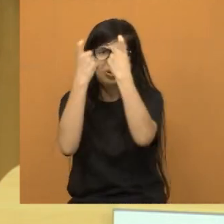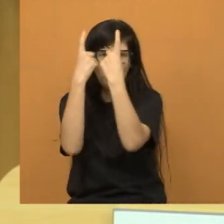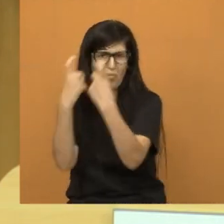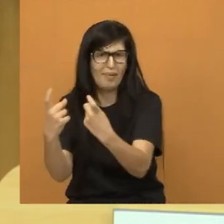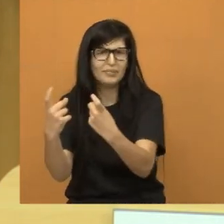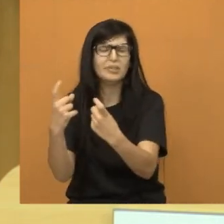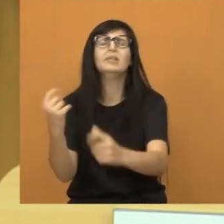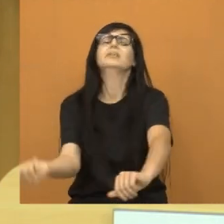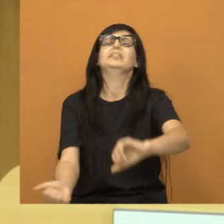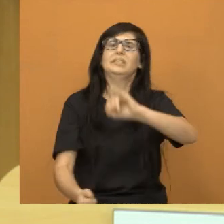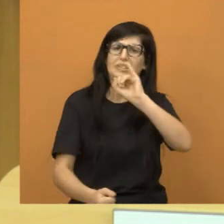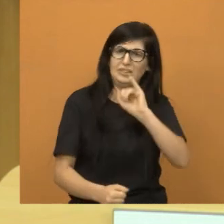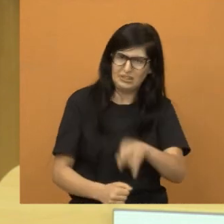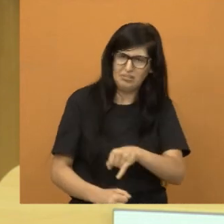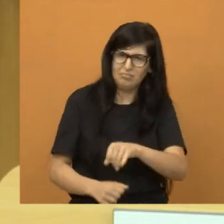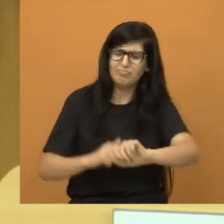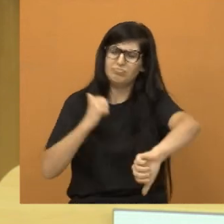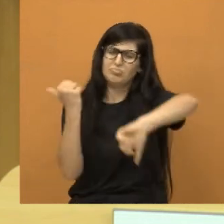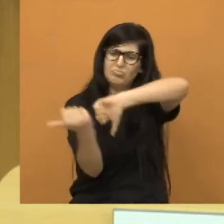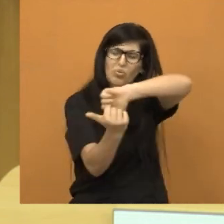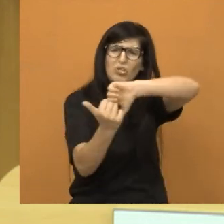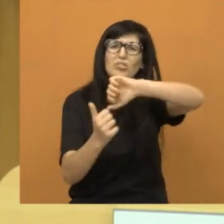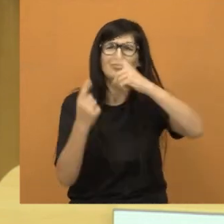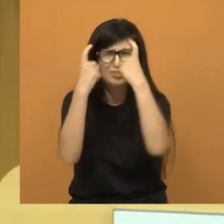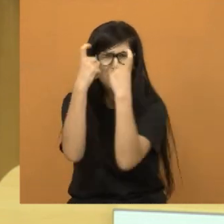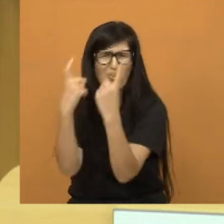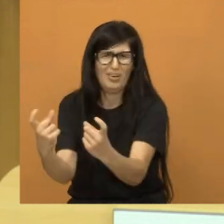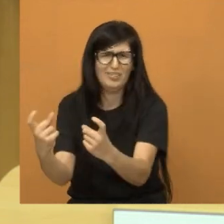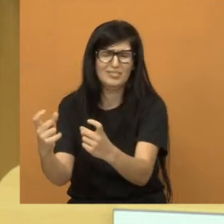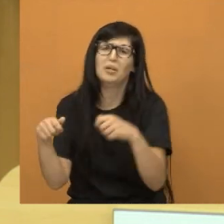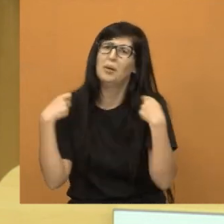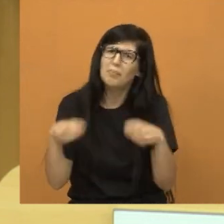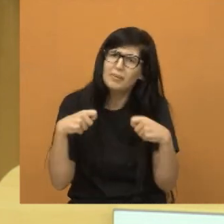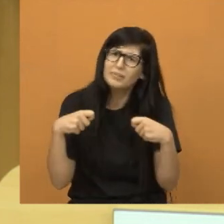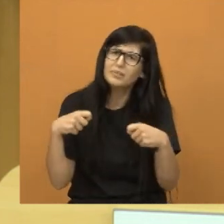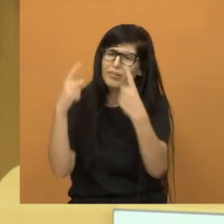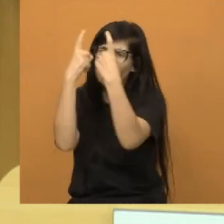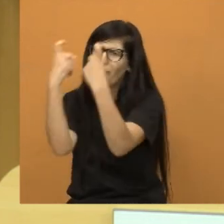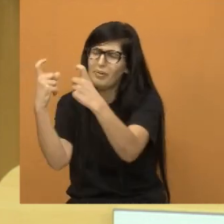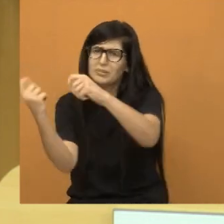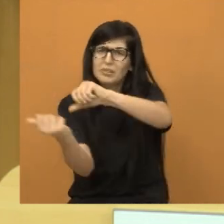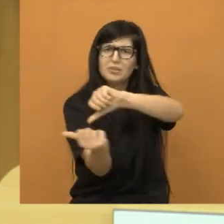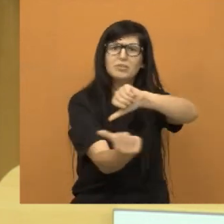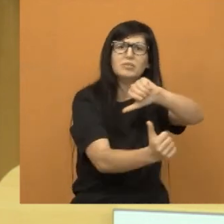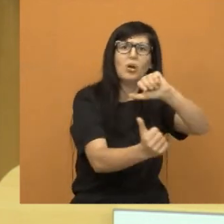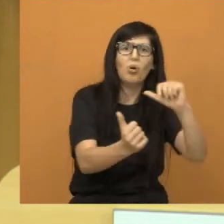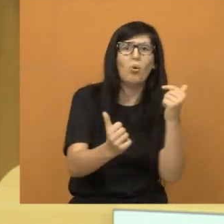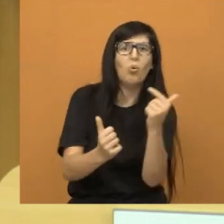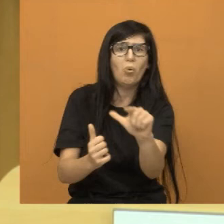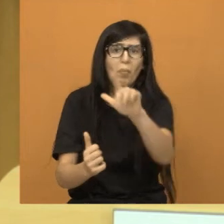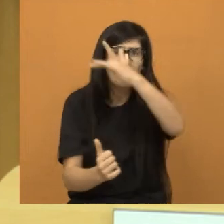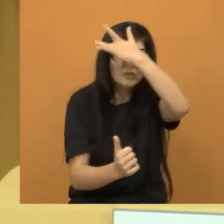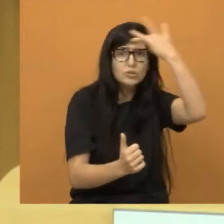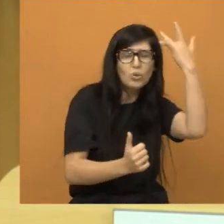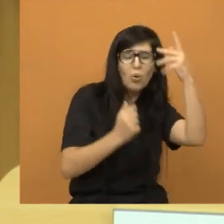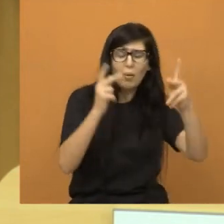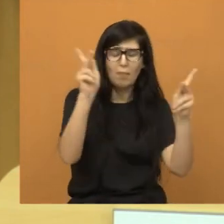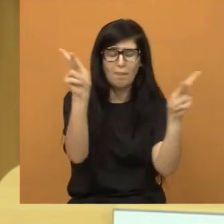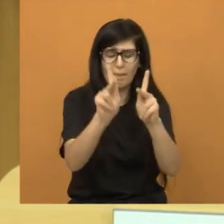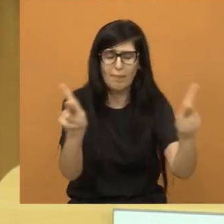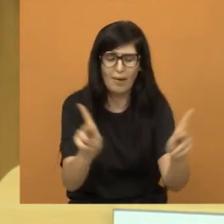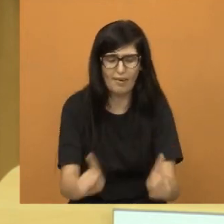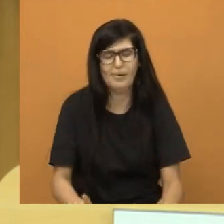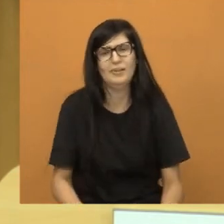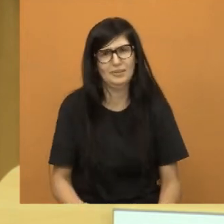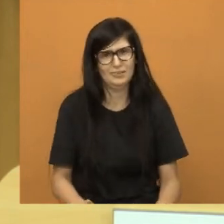O que nós precisamos na política é encontrar o caminho da paz, o caminho da justiça, a exemplo